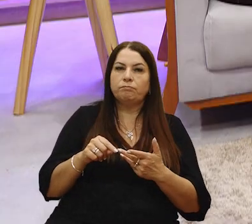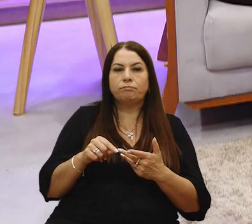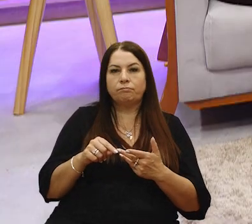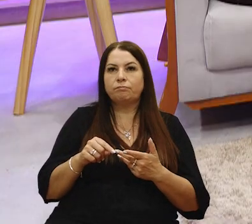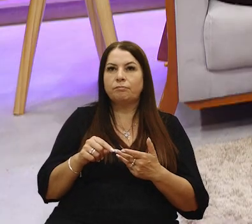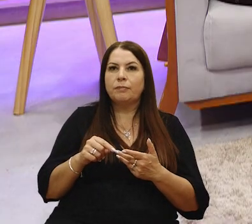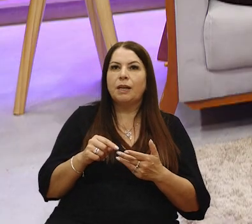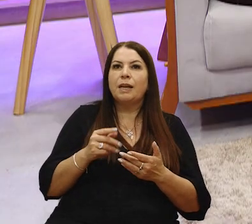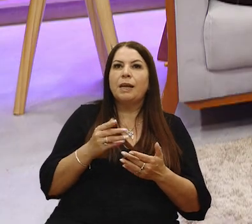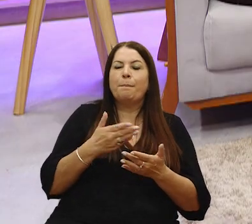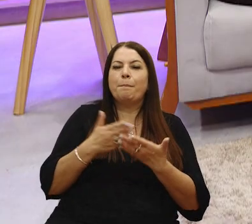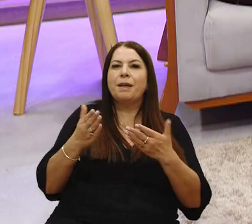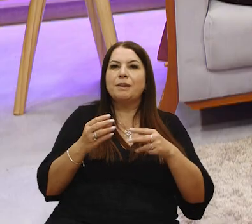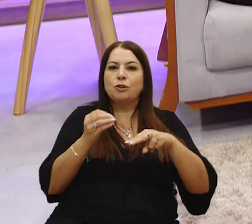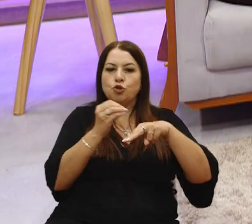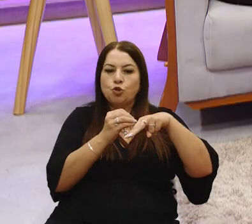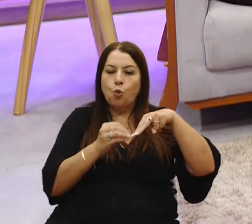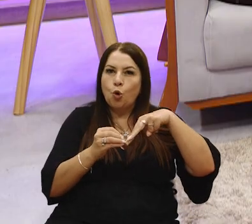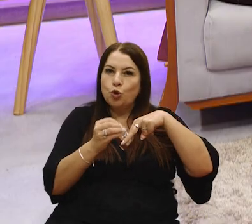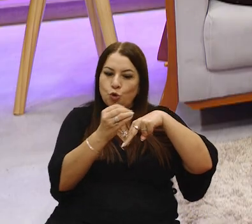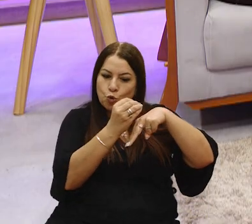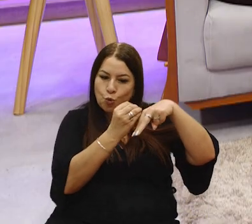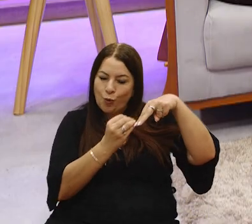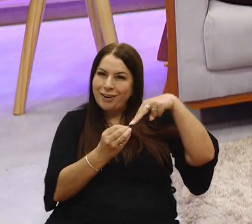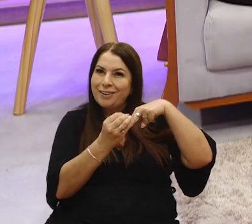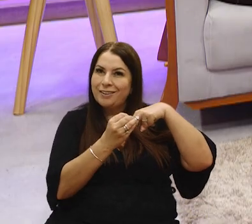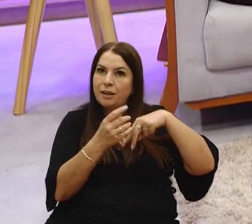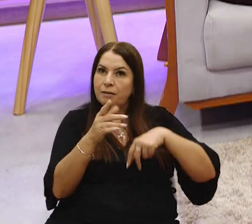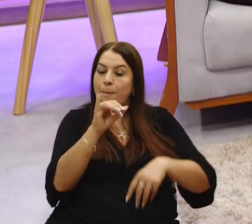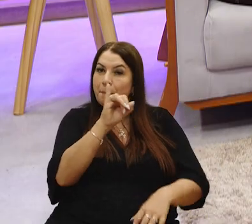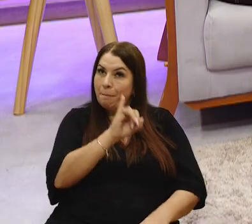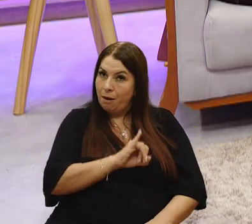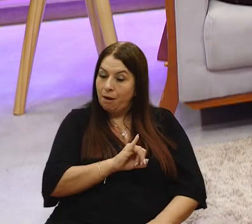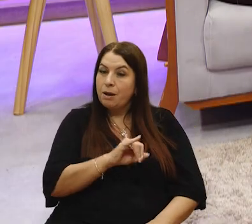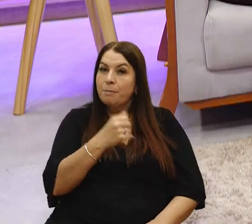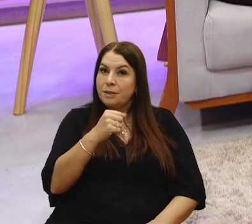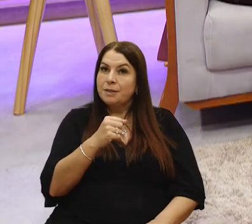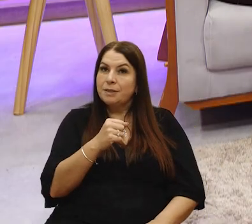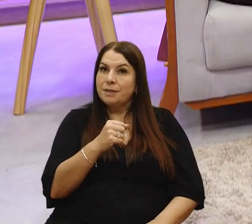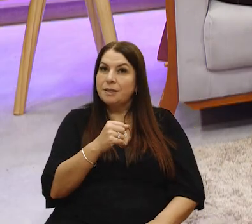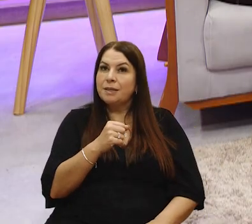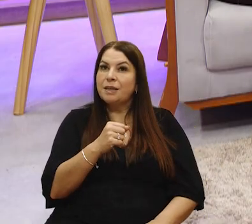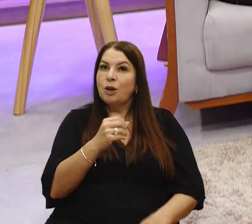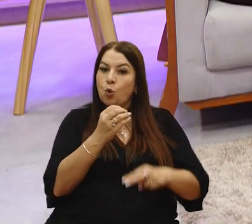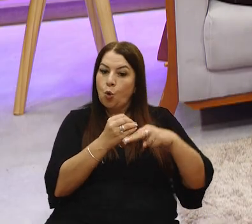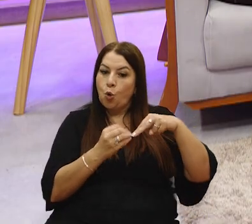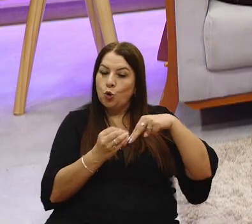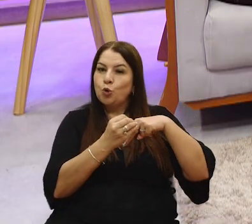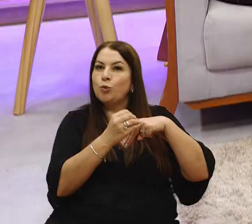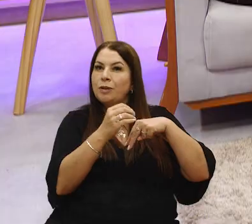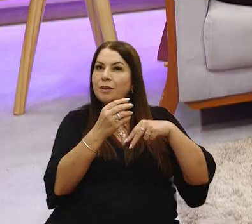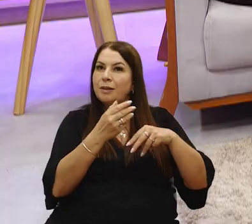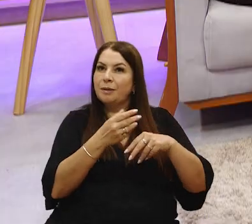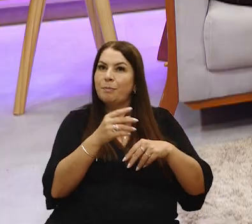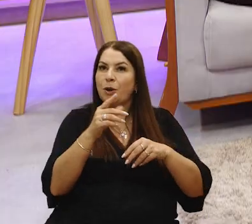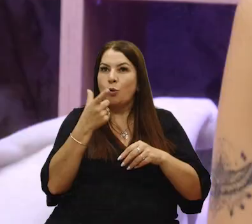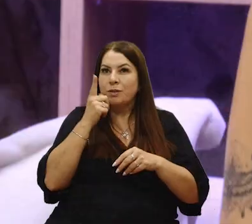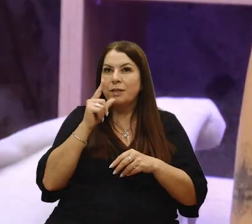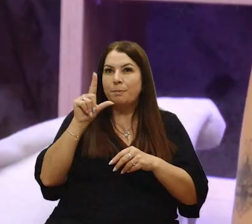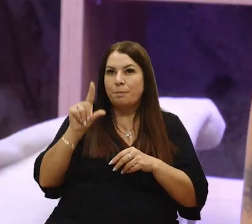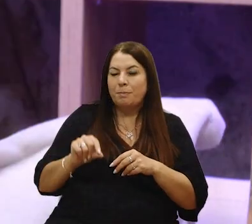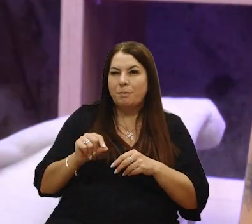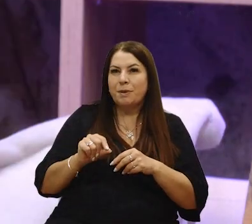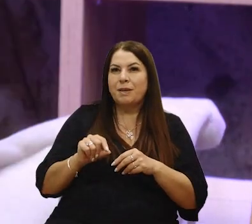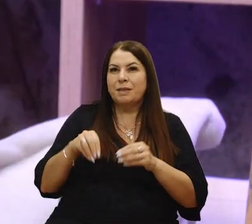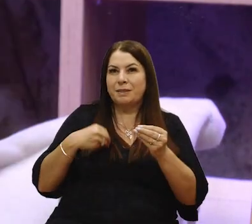verdade não é perda de peso, Cris, é a perda de gordura corporal. Sim. Então, às vezes até a mulher magra, né, Bru, ela precisa perder um pouco de gordura corporal